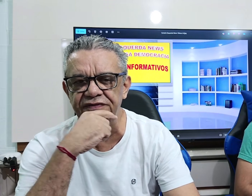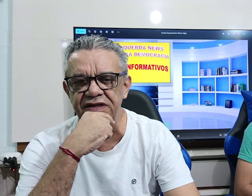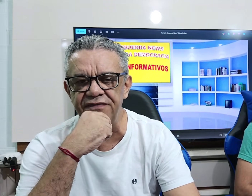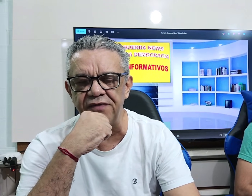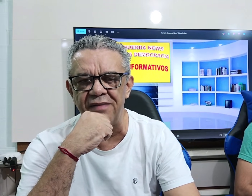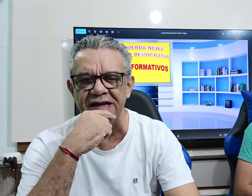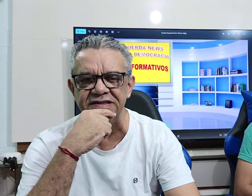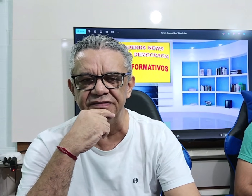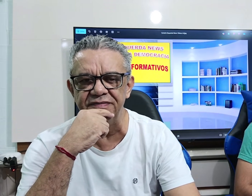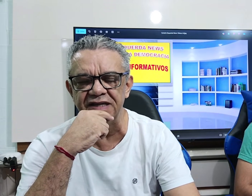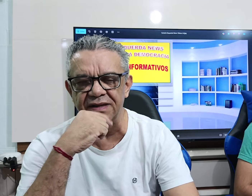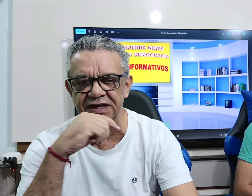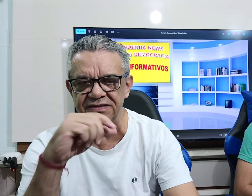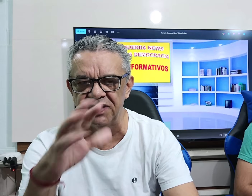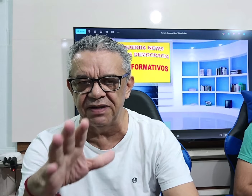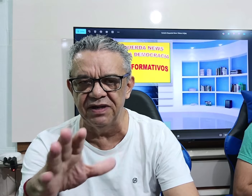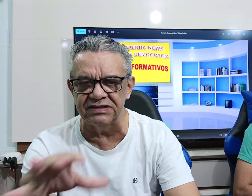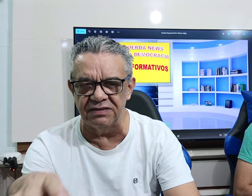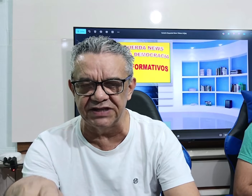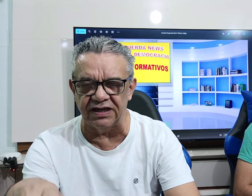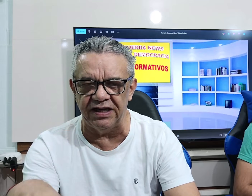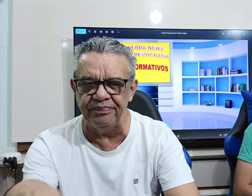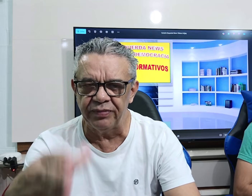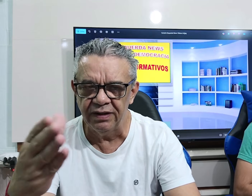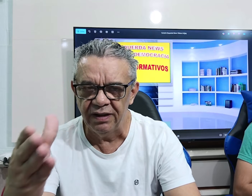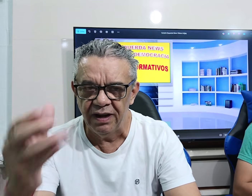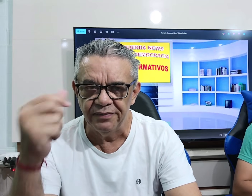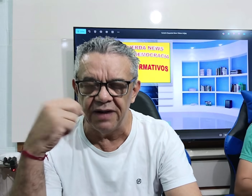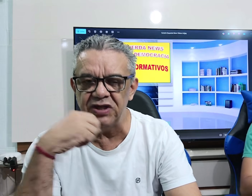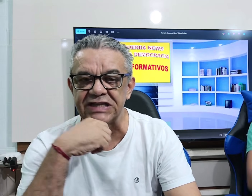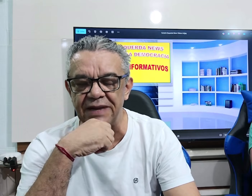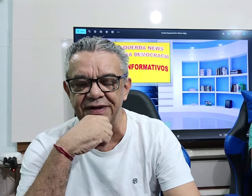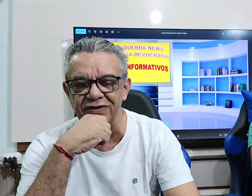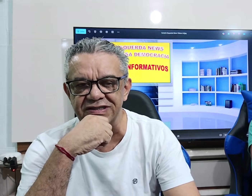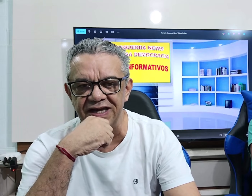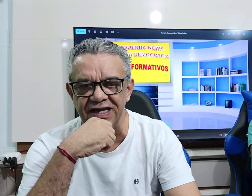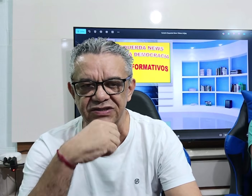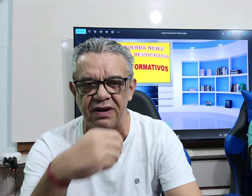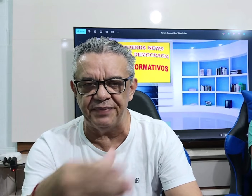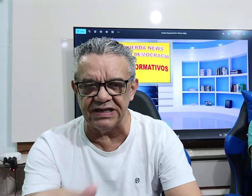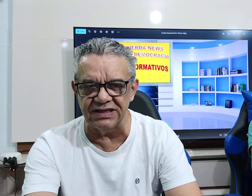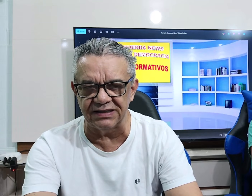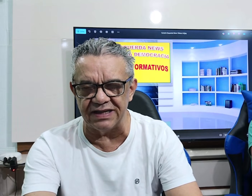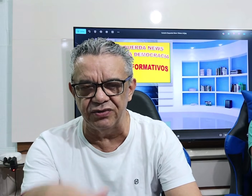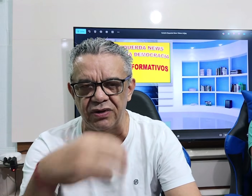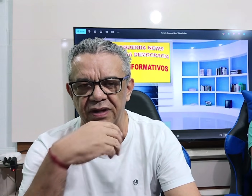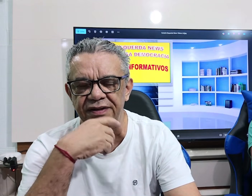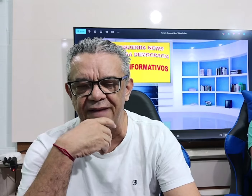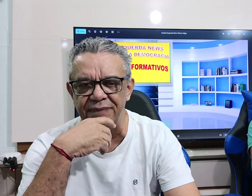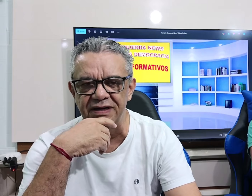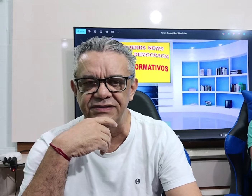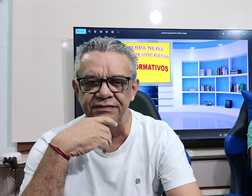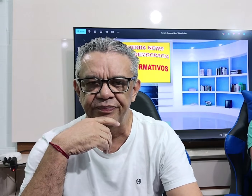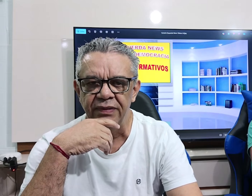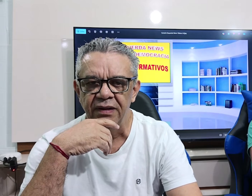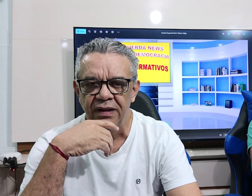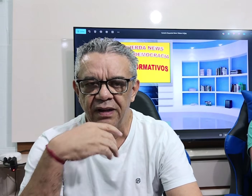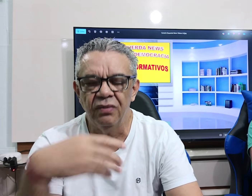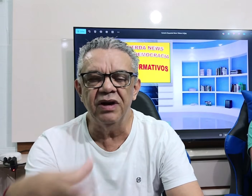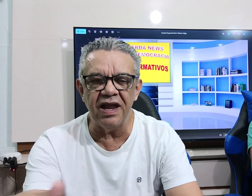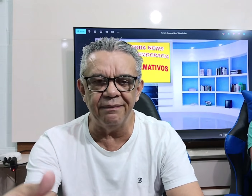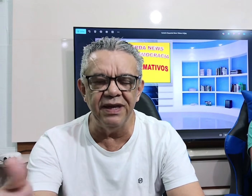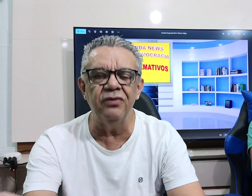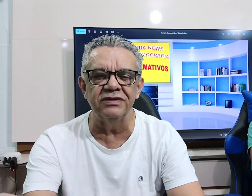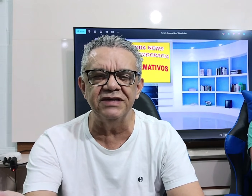nosso vídeo informativo. Minhas amigas e meus amigos, estamos aqui para mostrar para vocês um apresentador da Band,